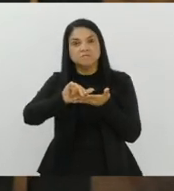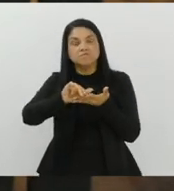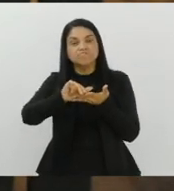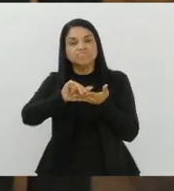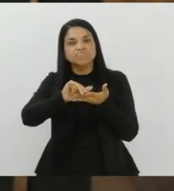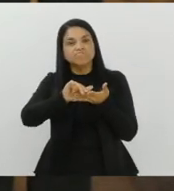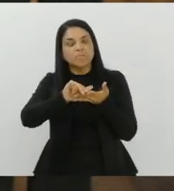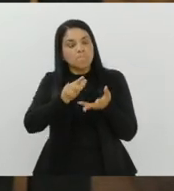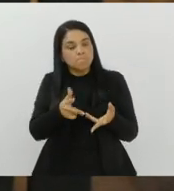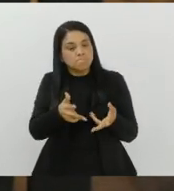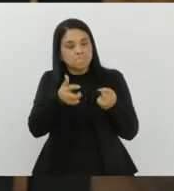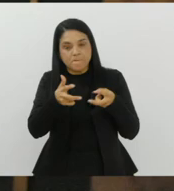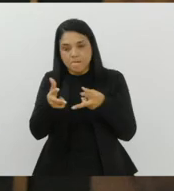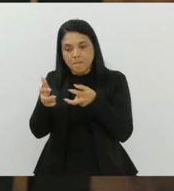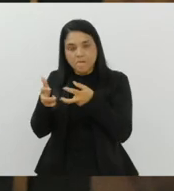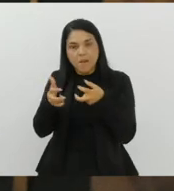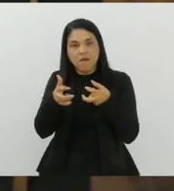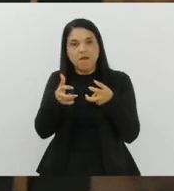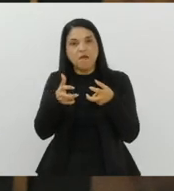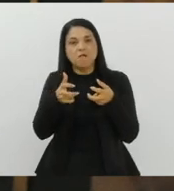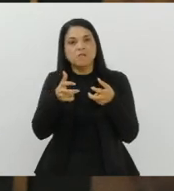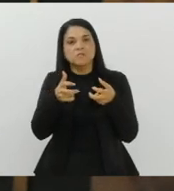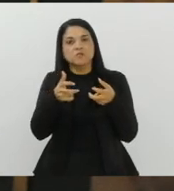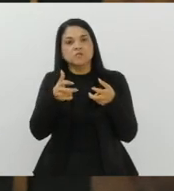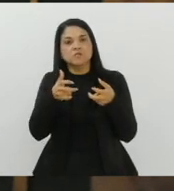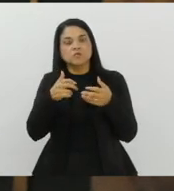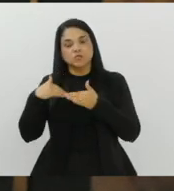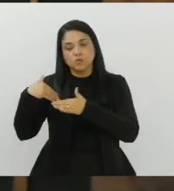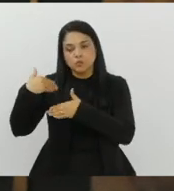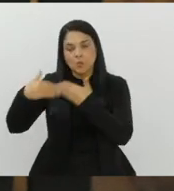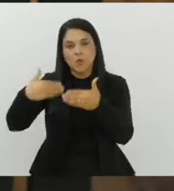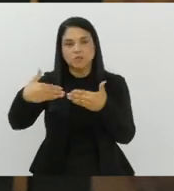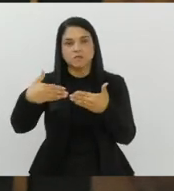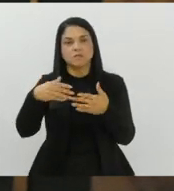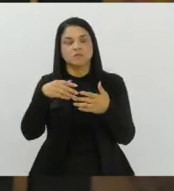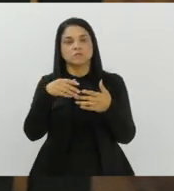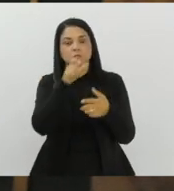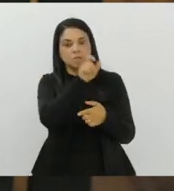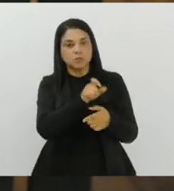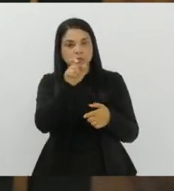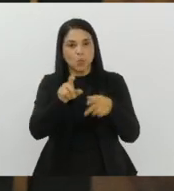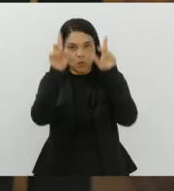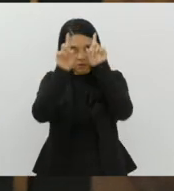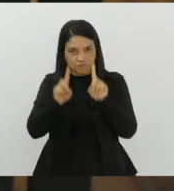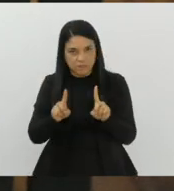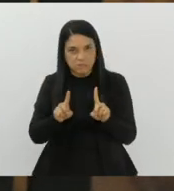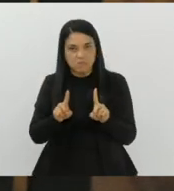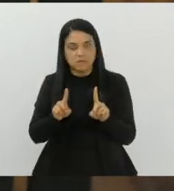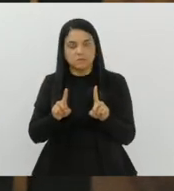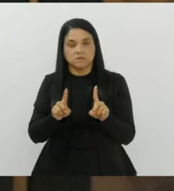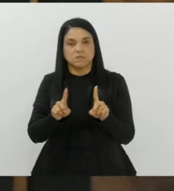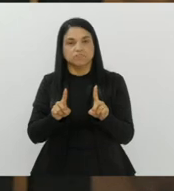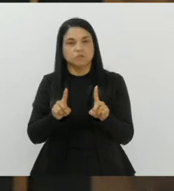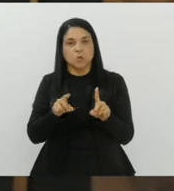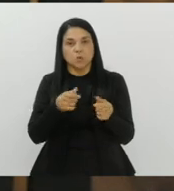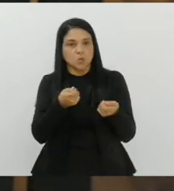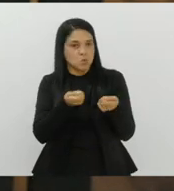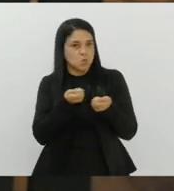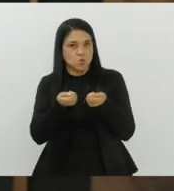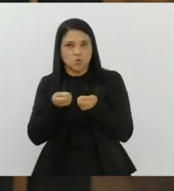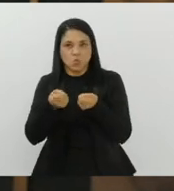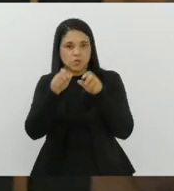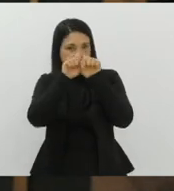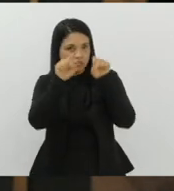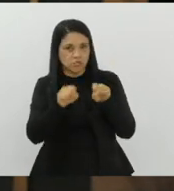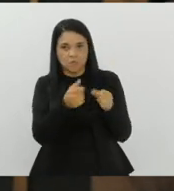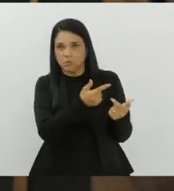detectar os processos que envolvem pessoas com deficiência, né? A gente não tem um sistema eficaz de controle